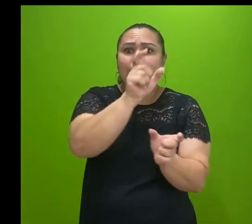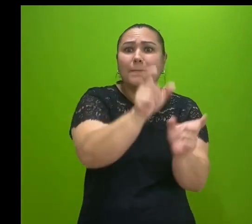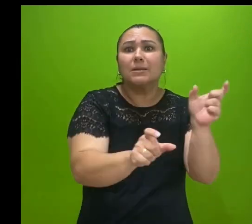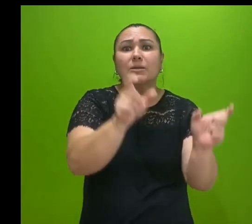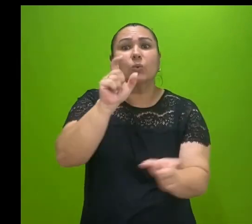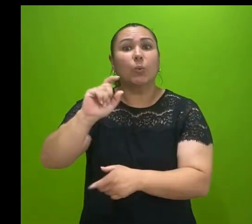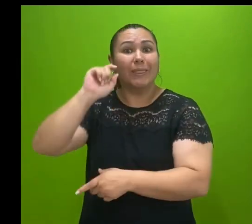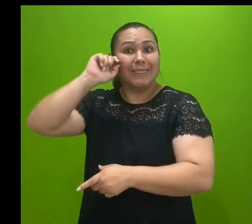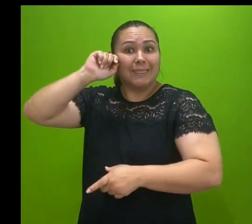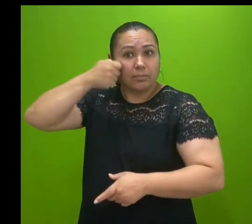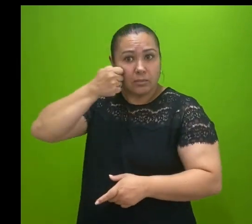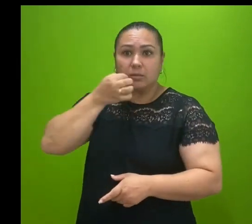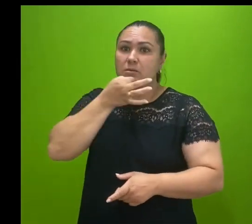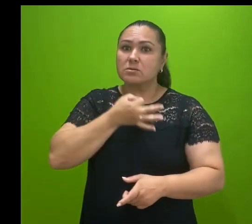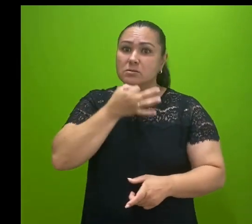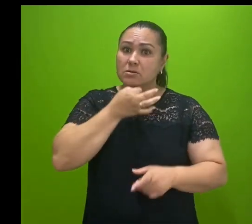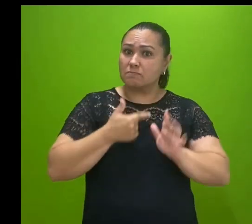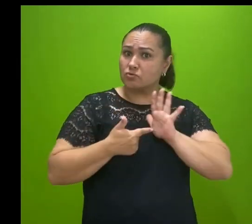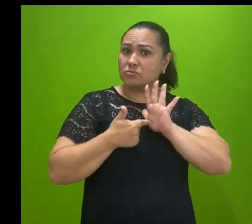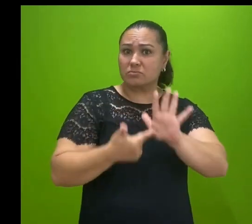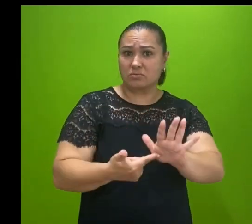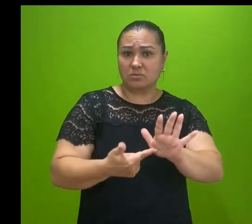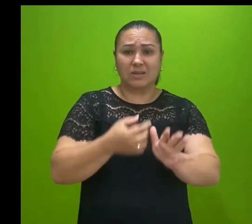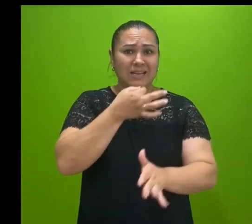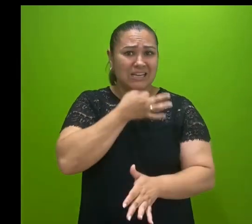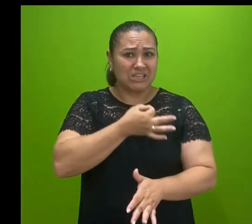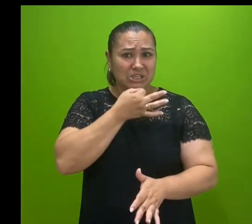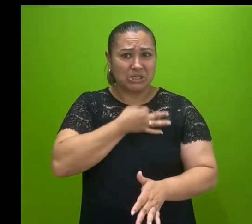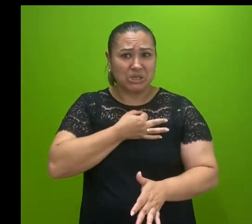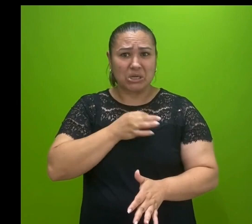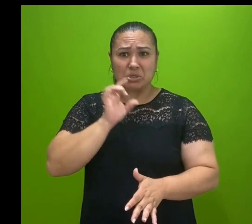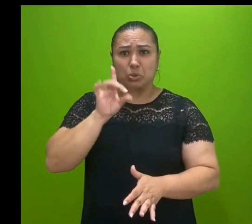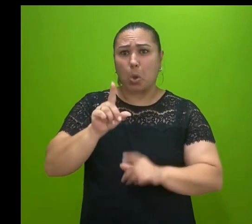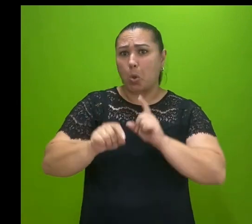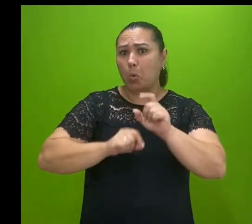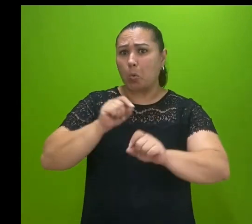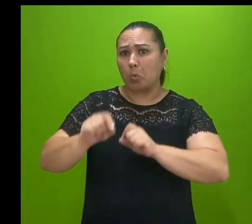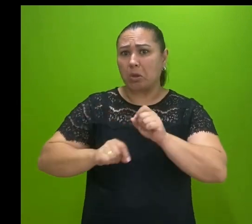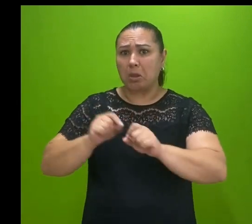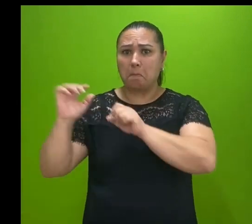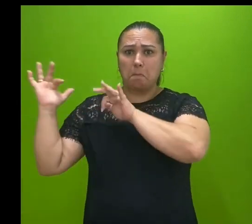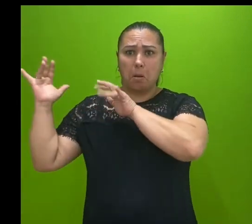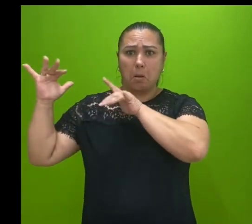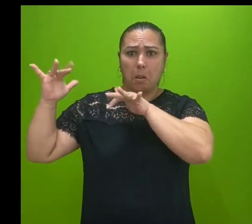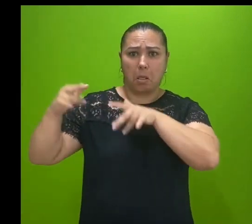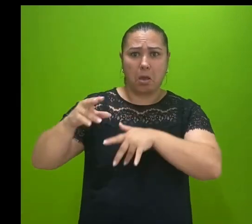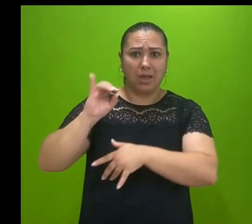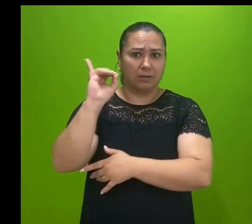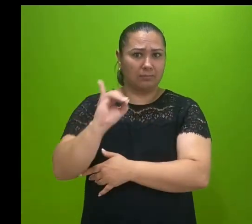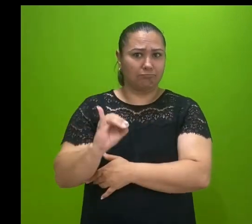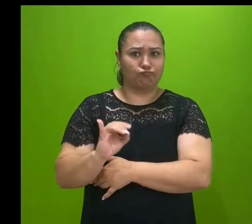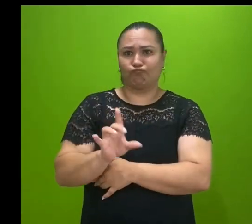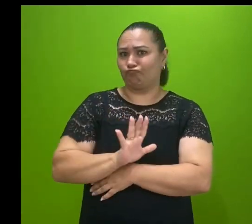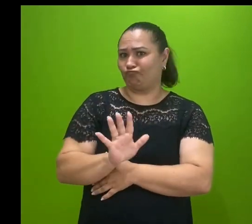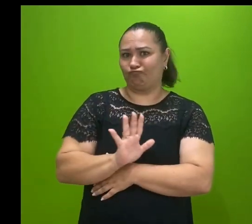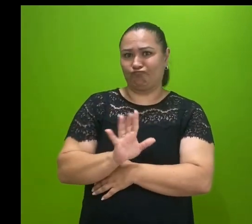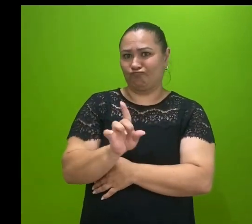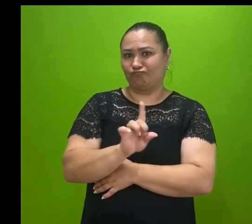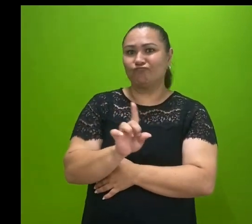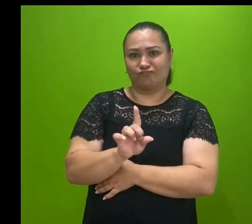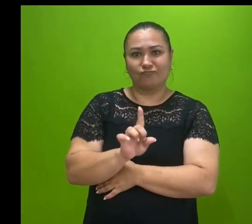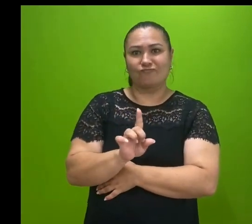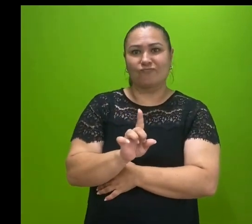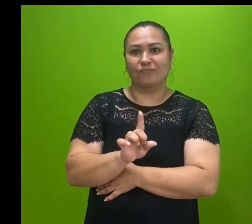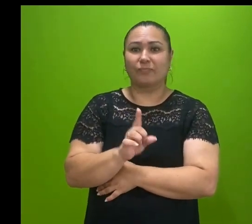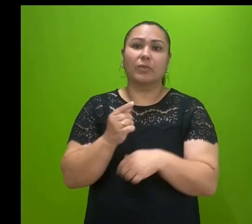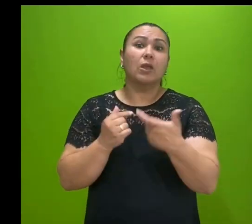a história delas em Caxias e mostrar que a nossa cidade não é apenas de colonização italiana.